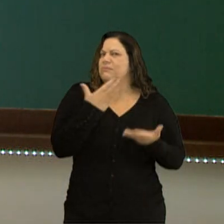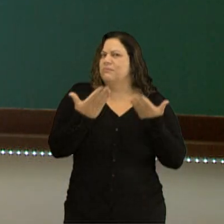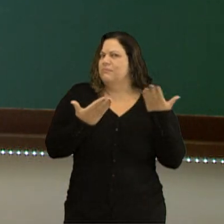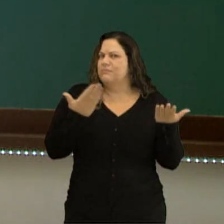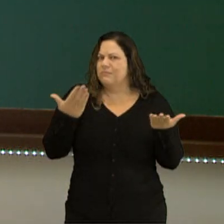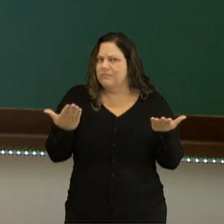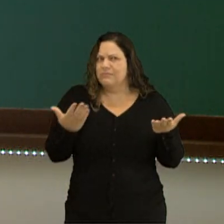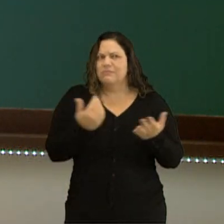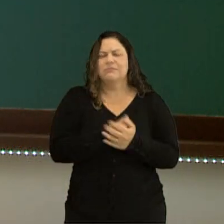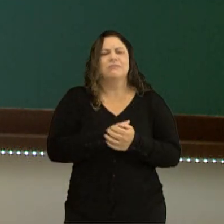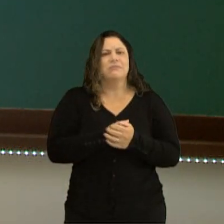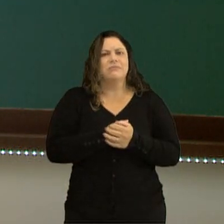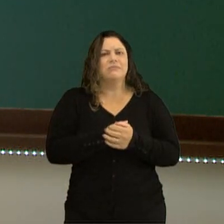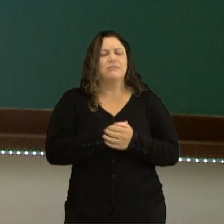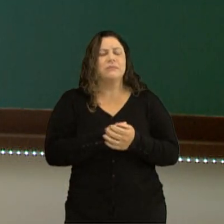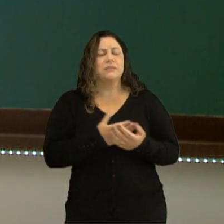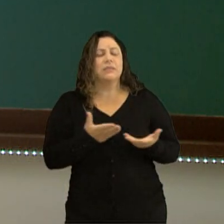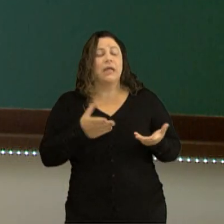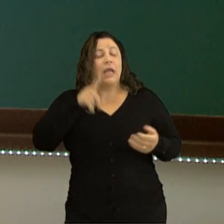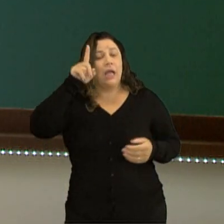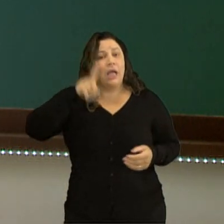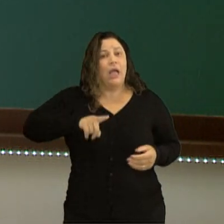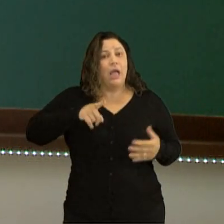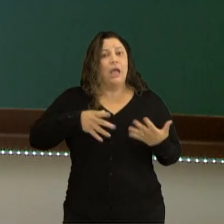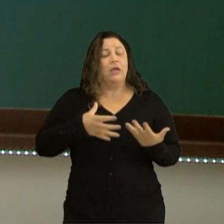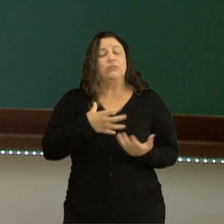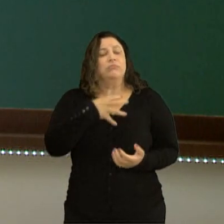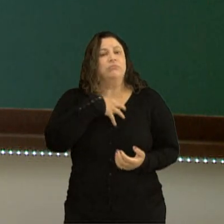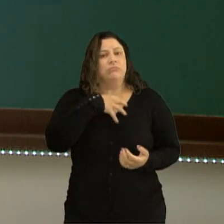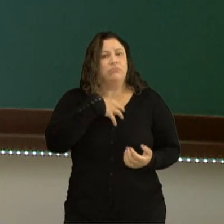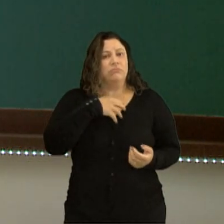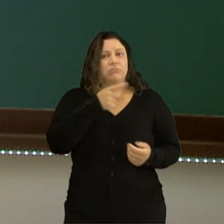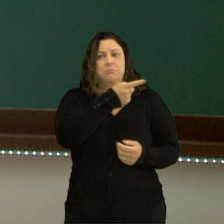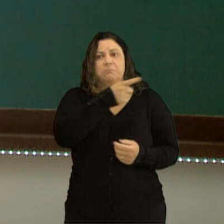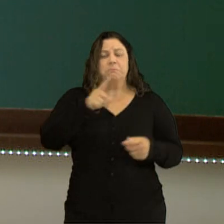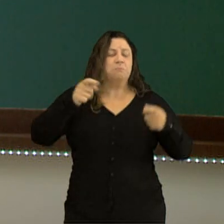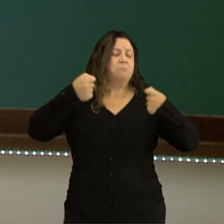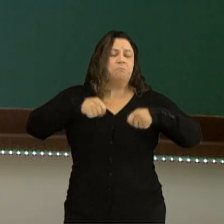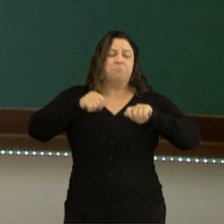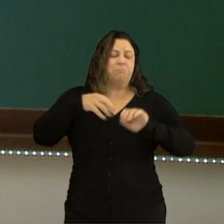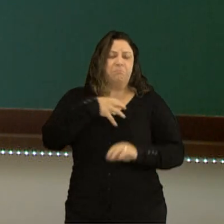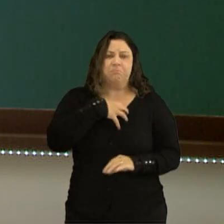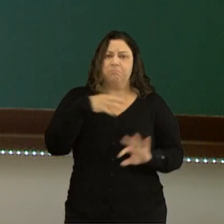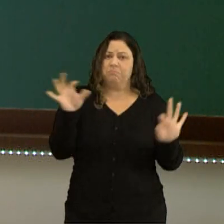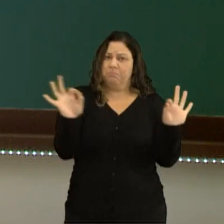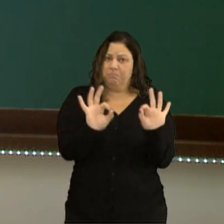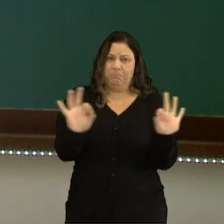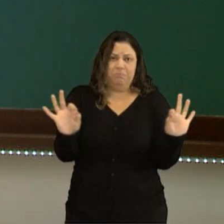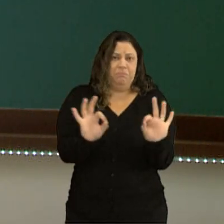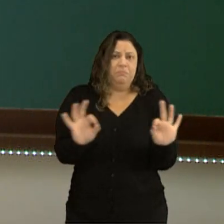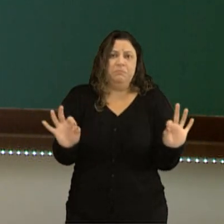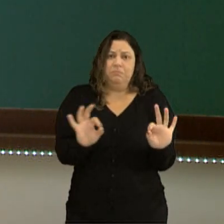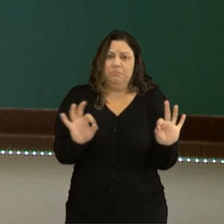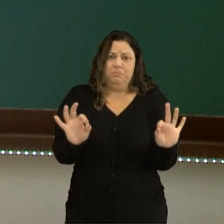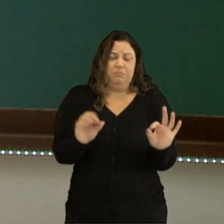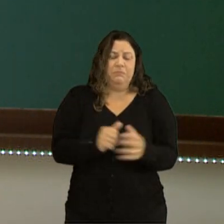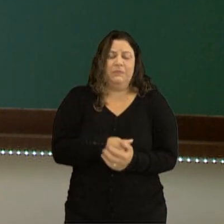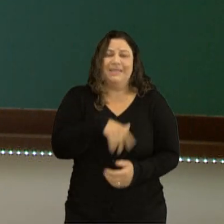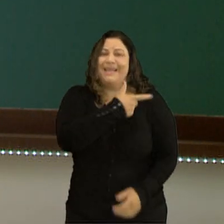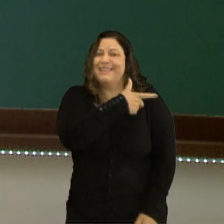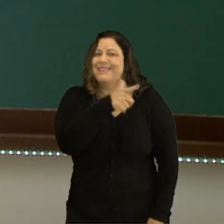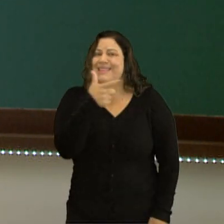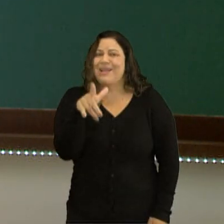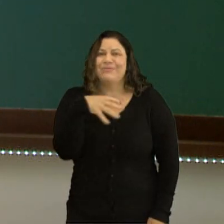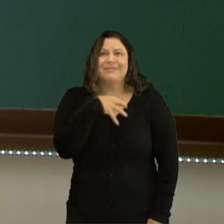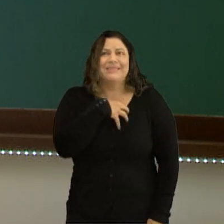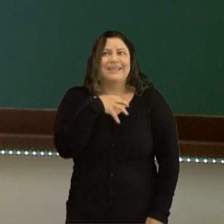são? Geralmente é uma manifestação que não apresenta sintomas, é por isso que nós chamamos de assintomática. Não tem